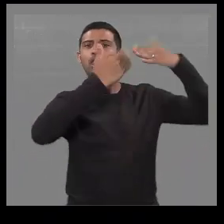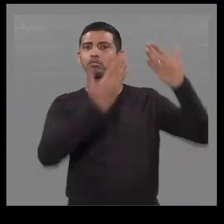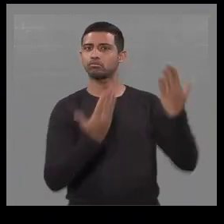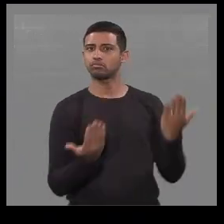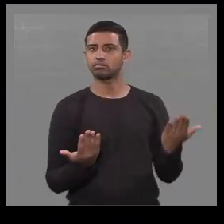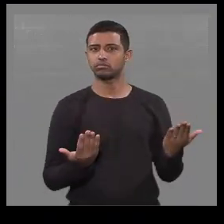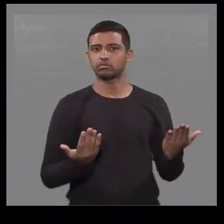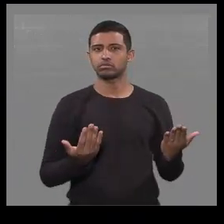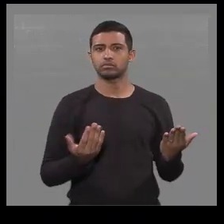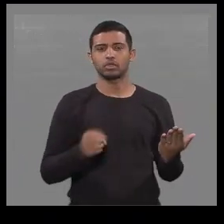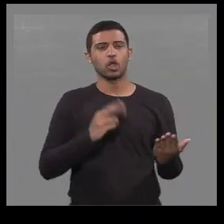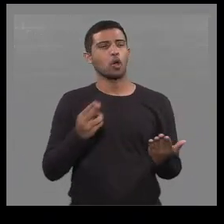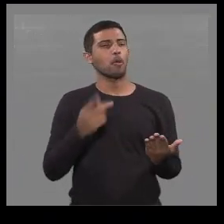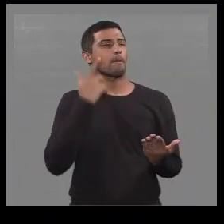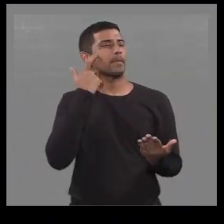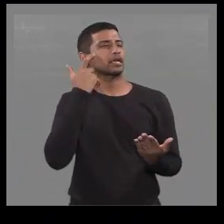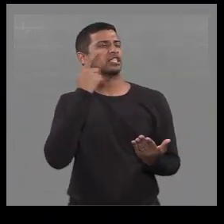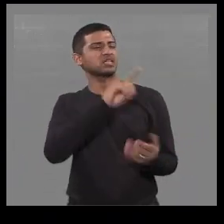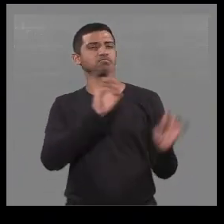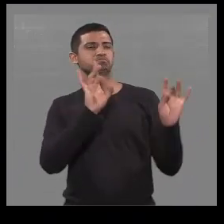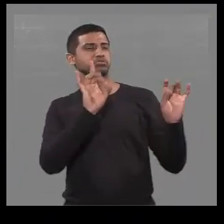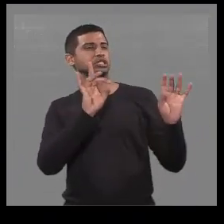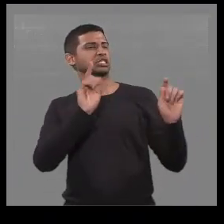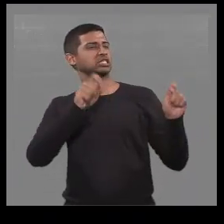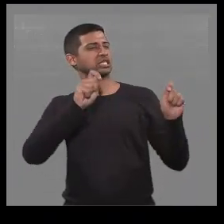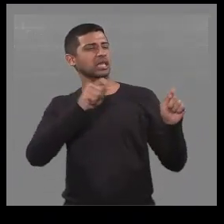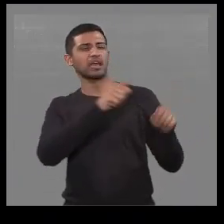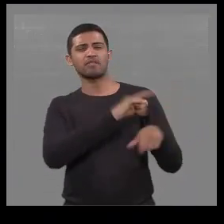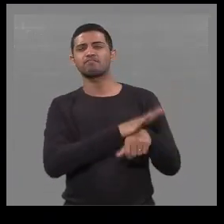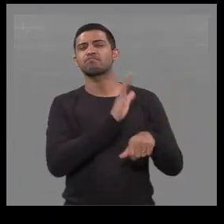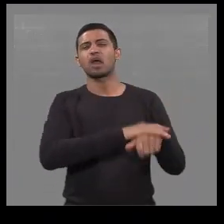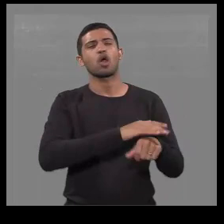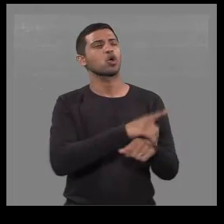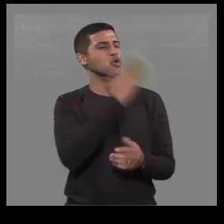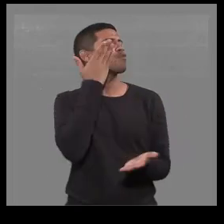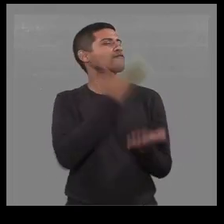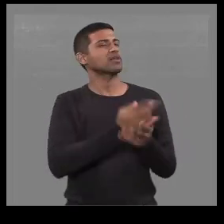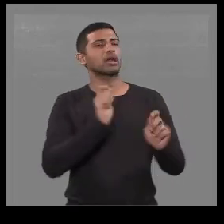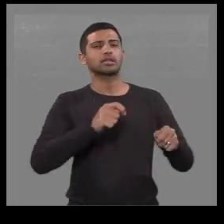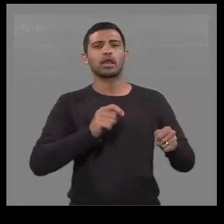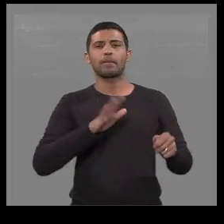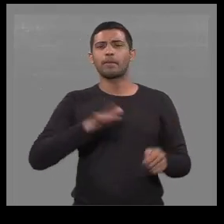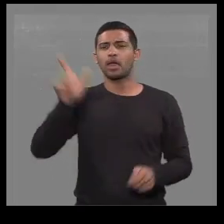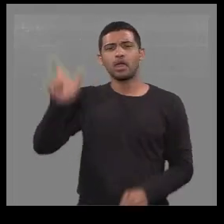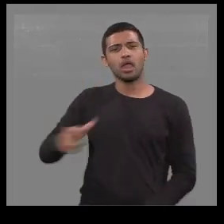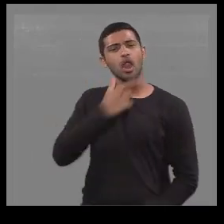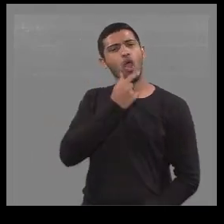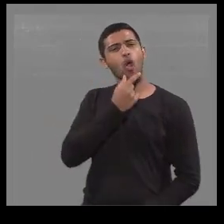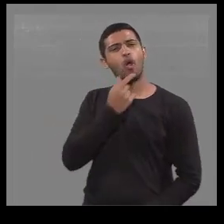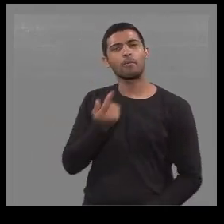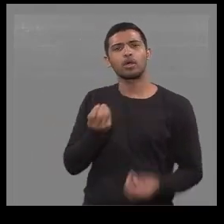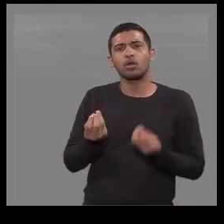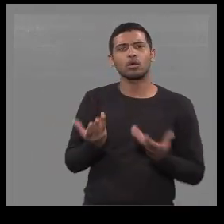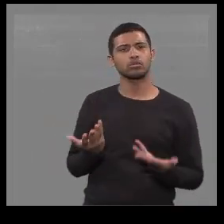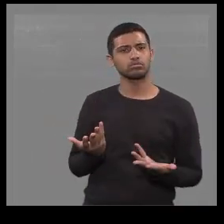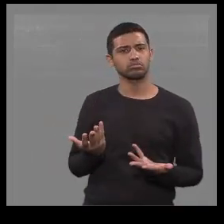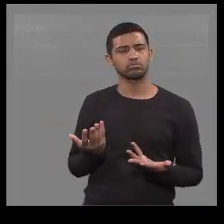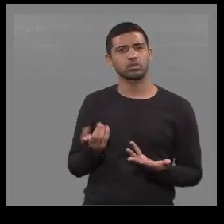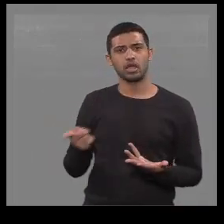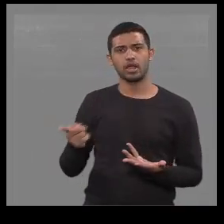de alavancagem, de manter os privilégios na mão das pessoas. Então, quando esse homem, onde está esse homem